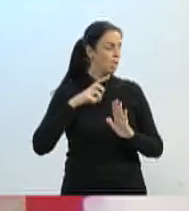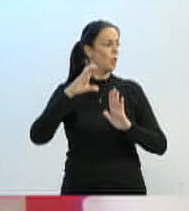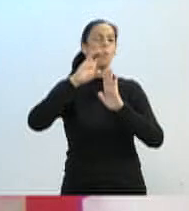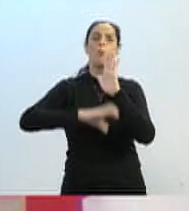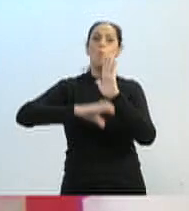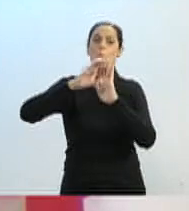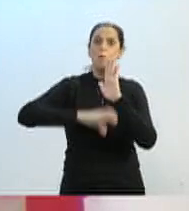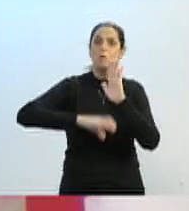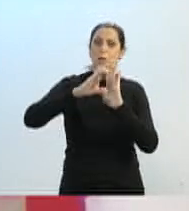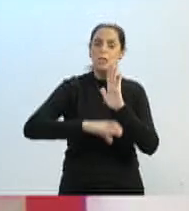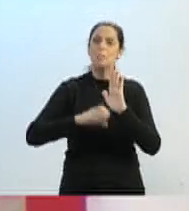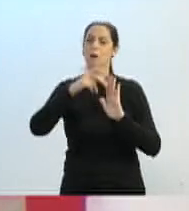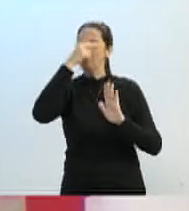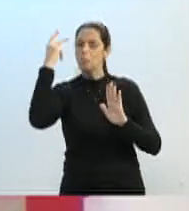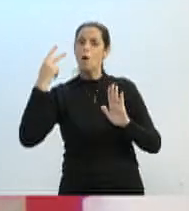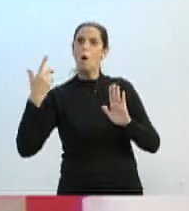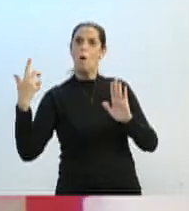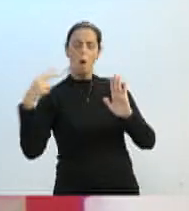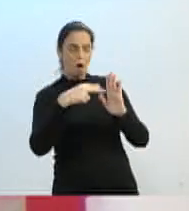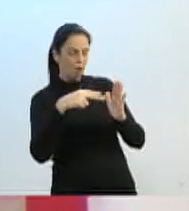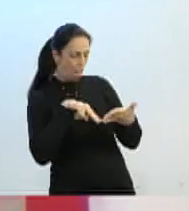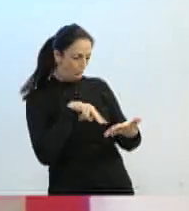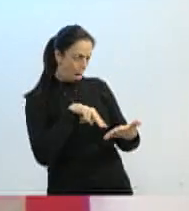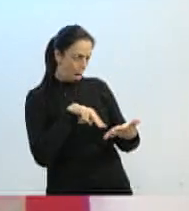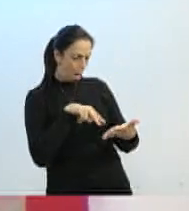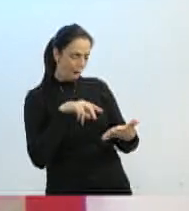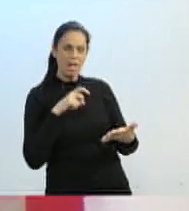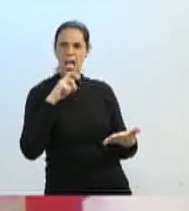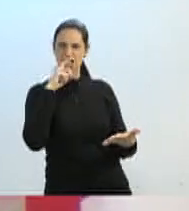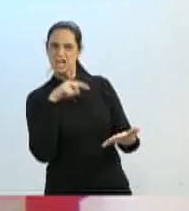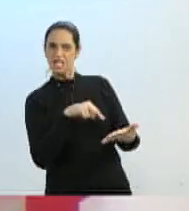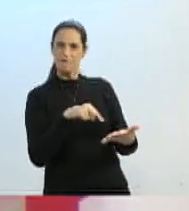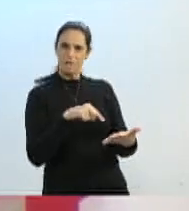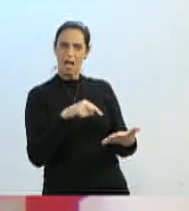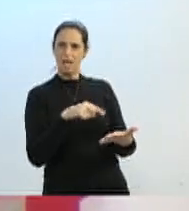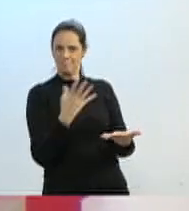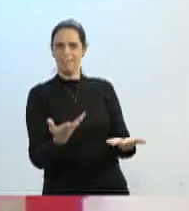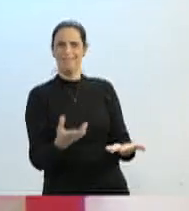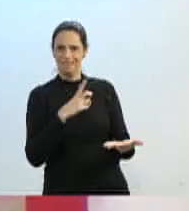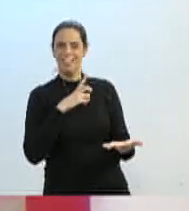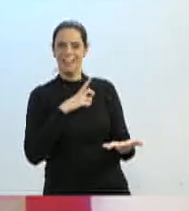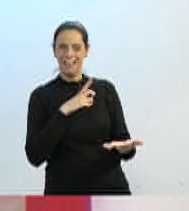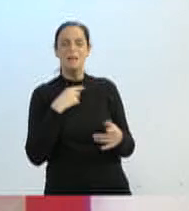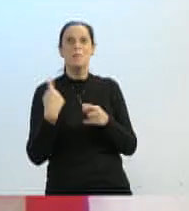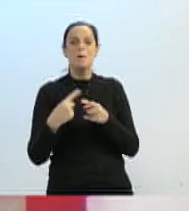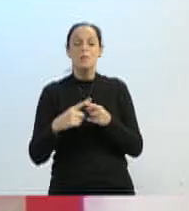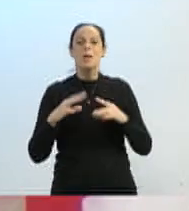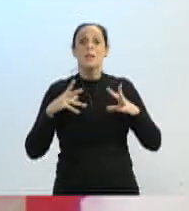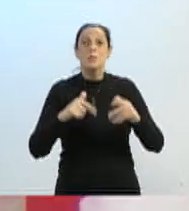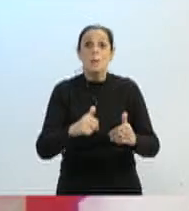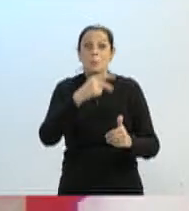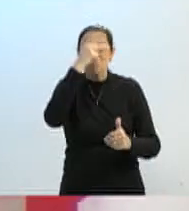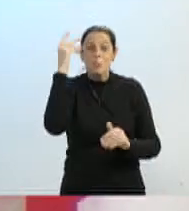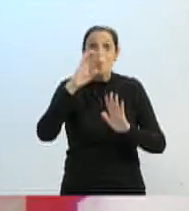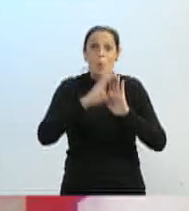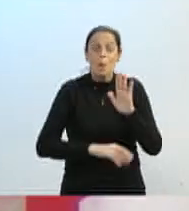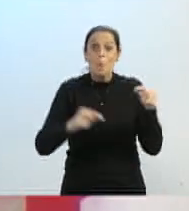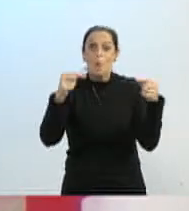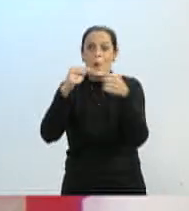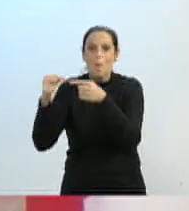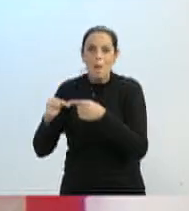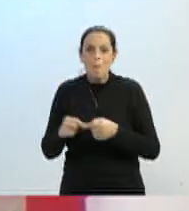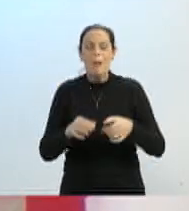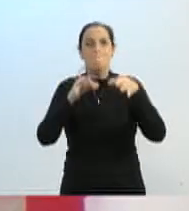currículos invejáveis, vereador Gilson, invejáveis. Todos eles encaixaram-se perfeitamente